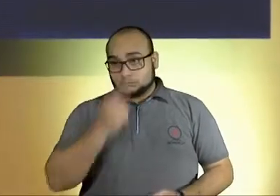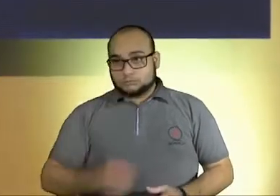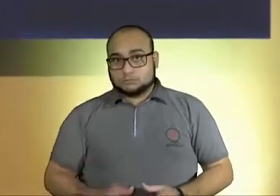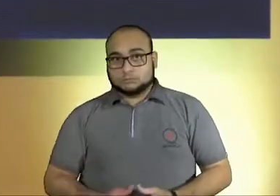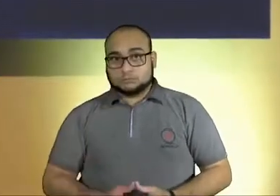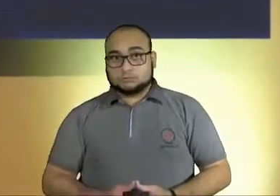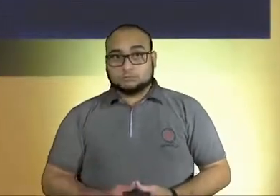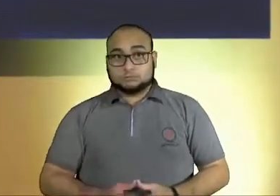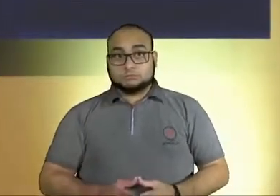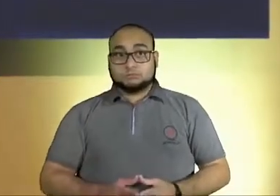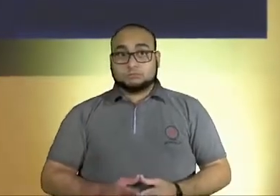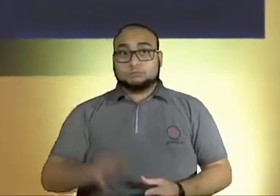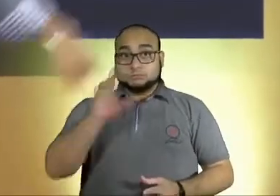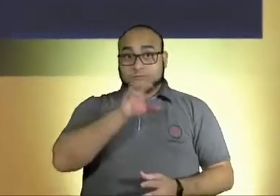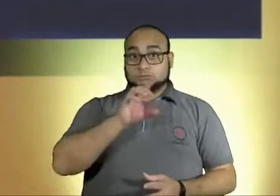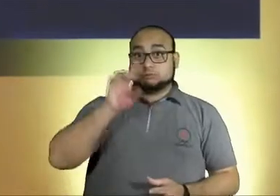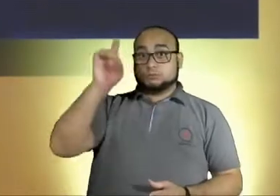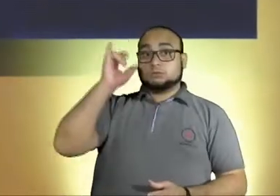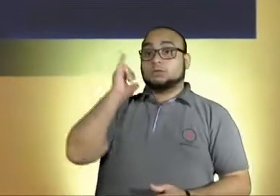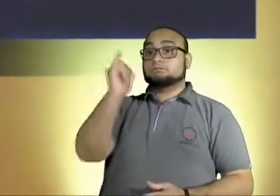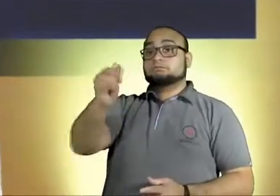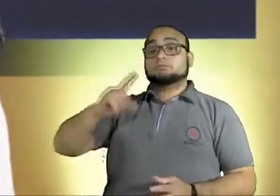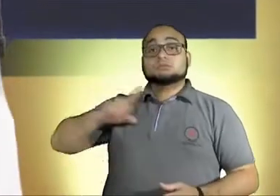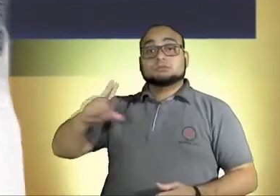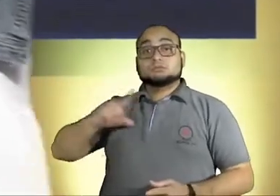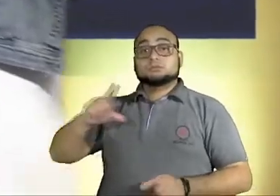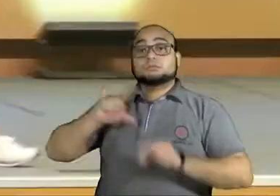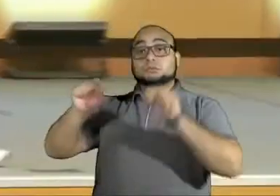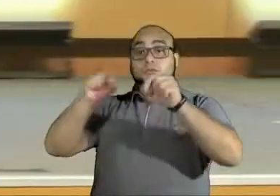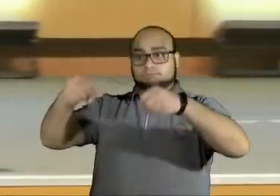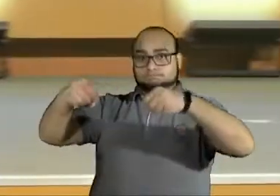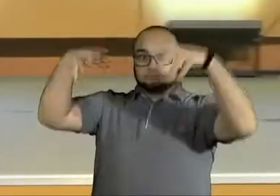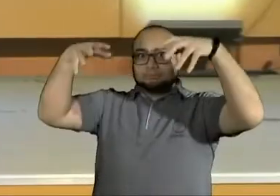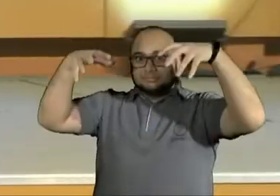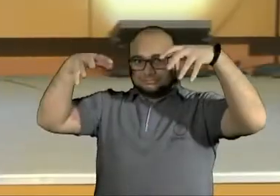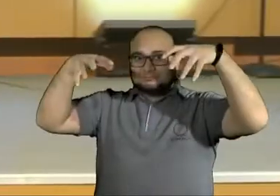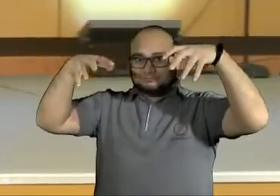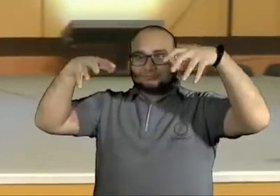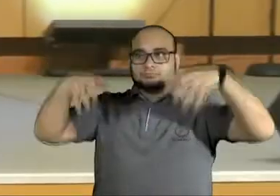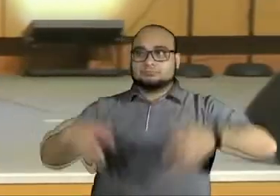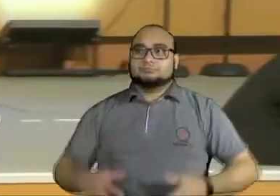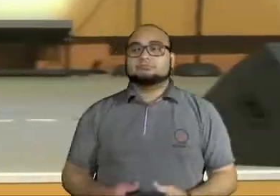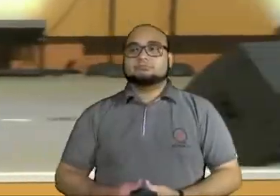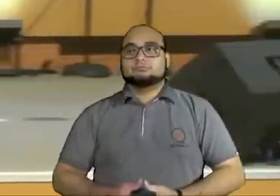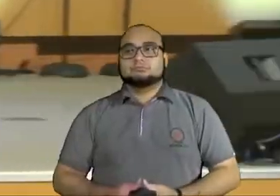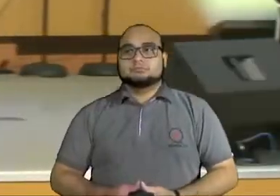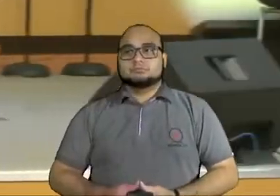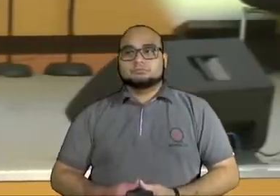Quando Deus disse, haja luz, quem foi que disse? Amém! Tá ligado.